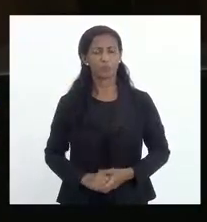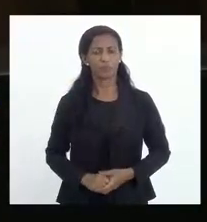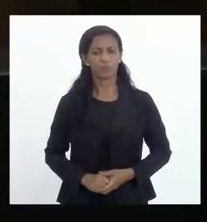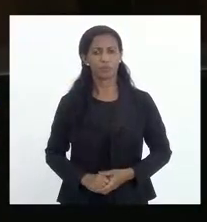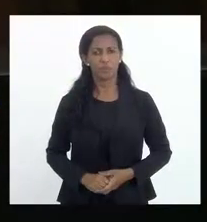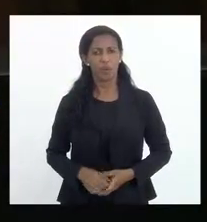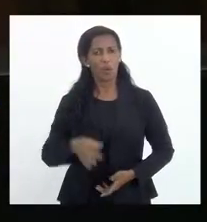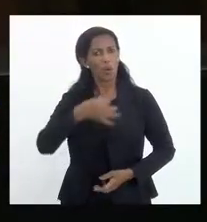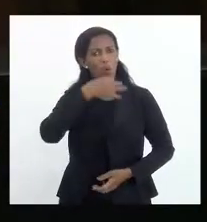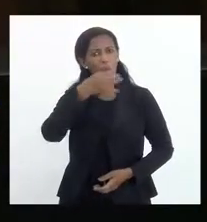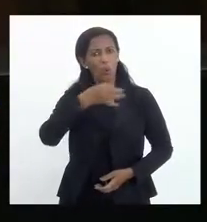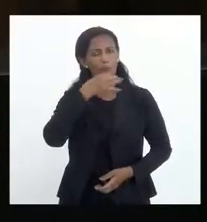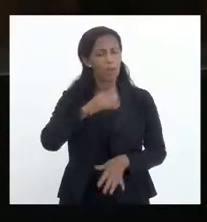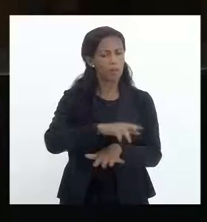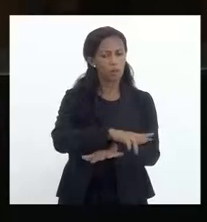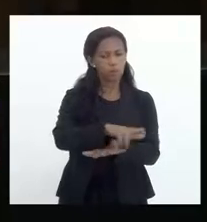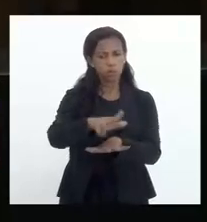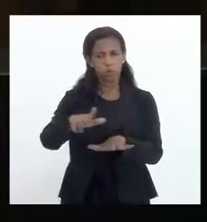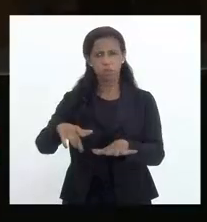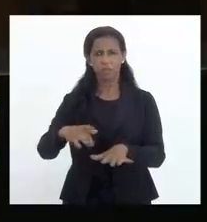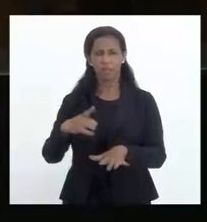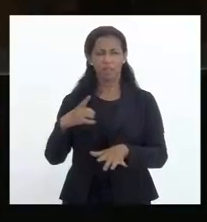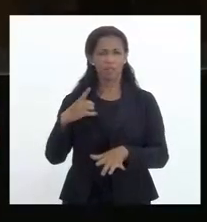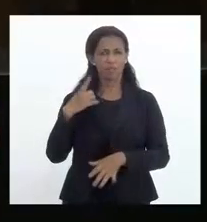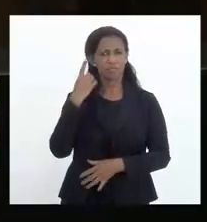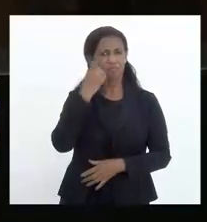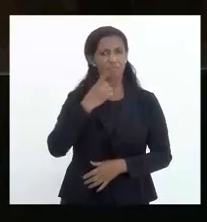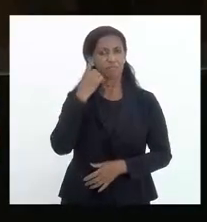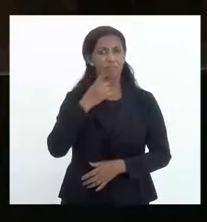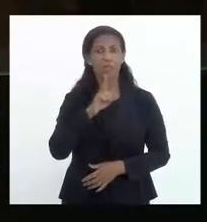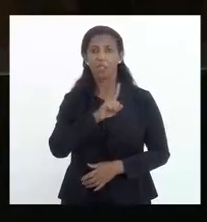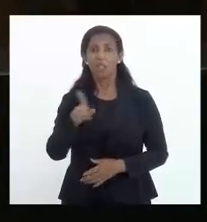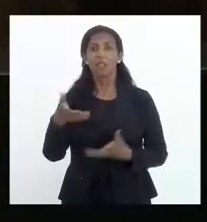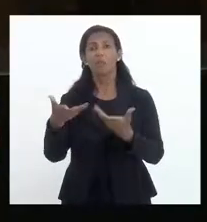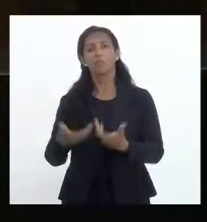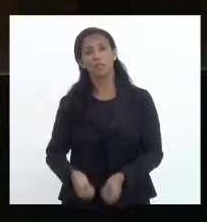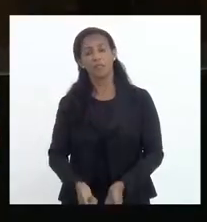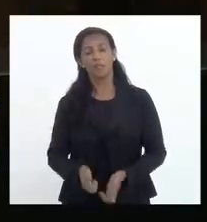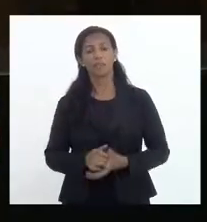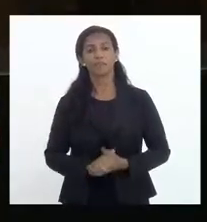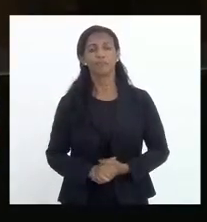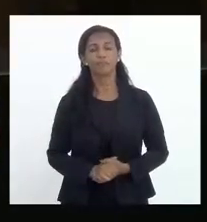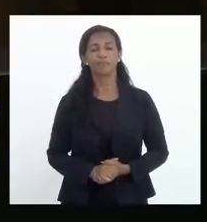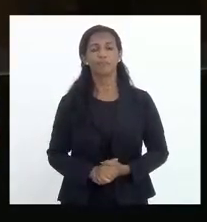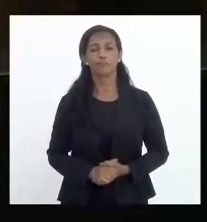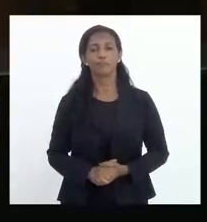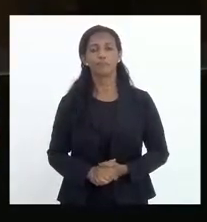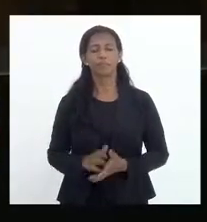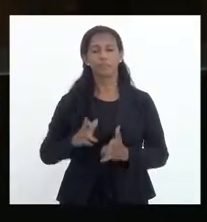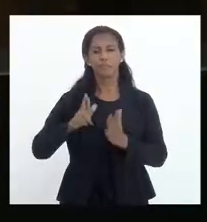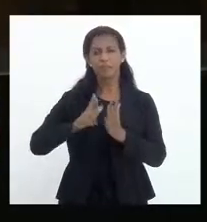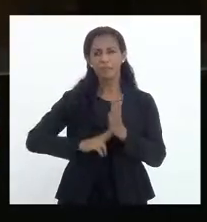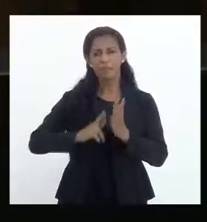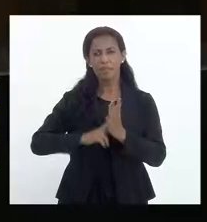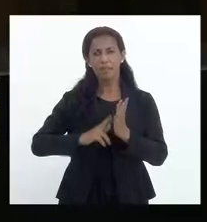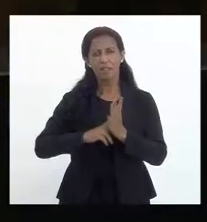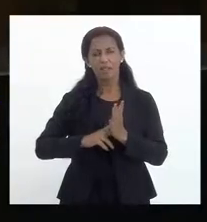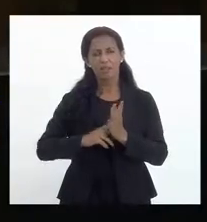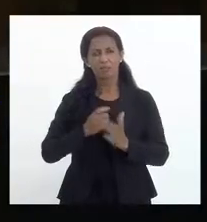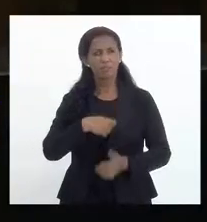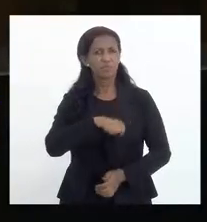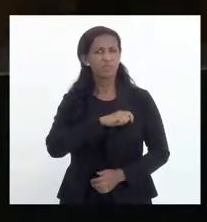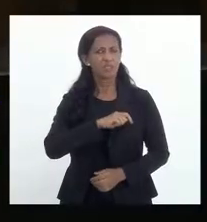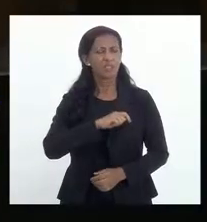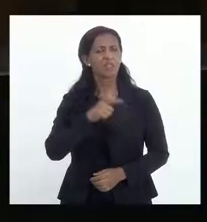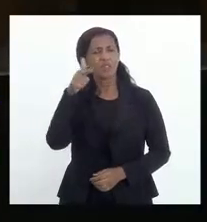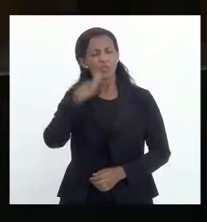a opinião de vários deputados e não aceitar esse regime de recuperação fiscal que,